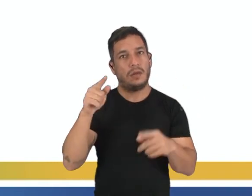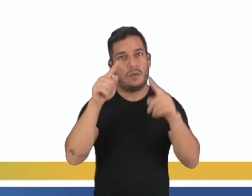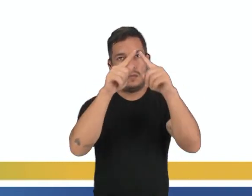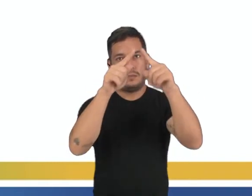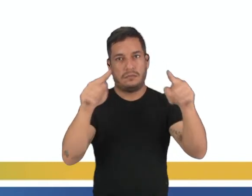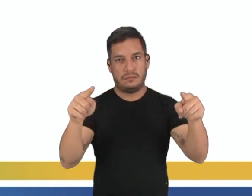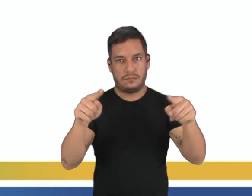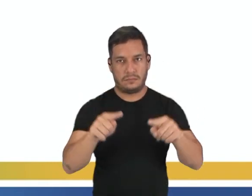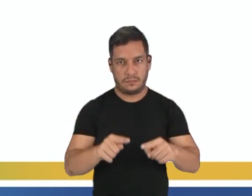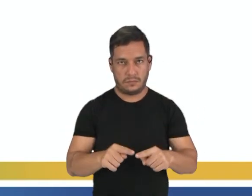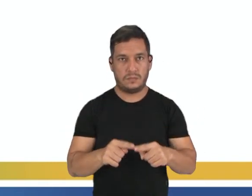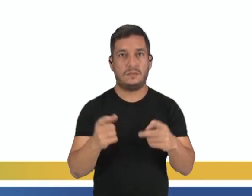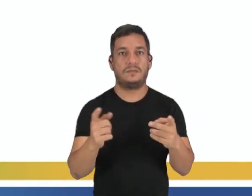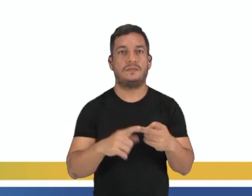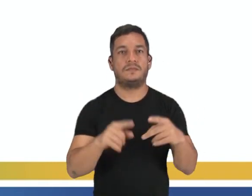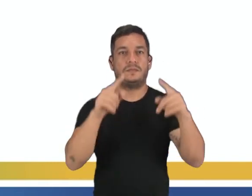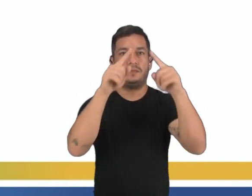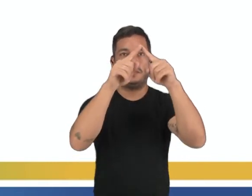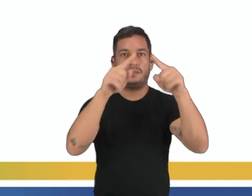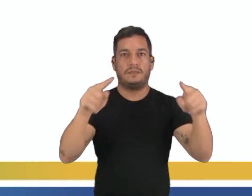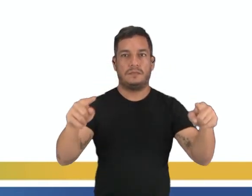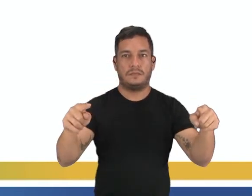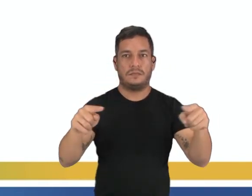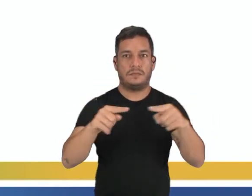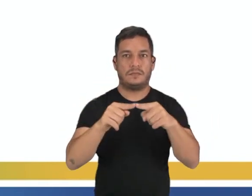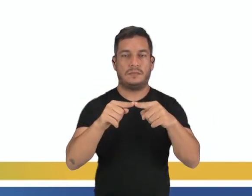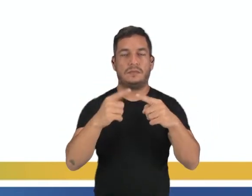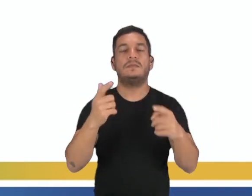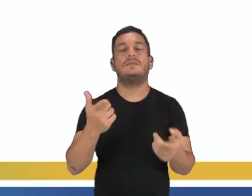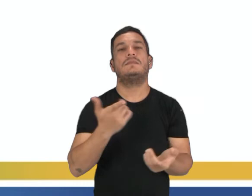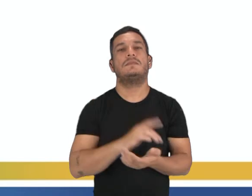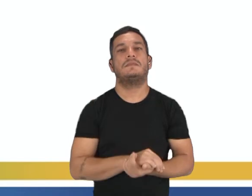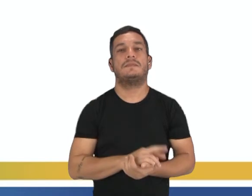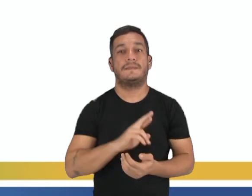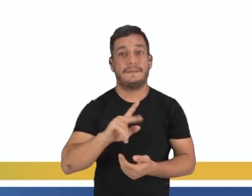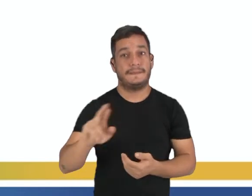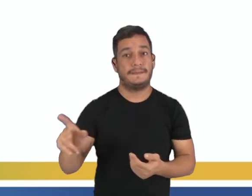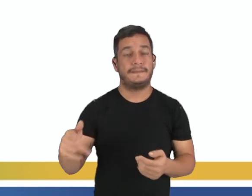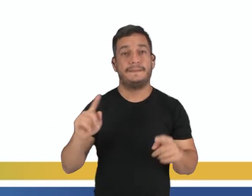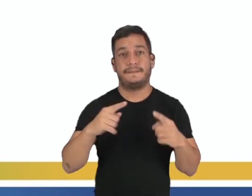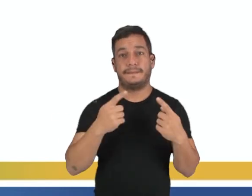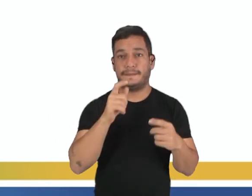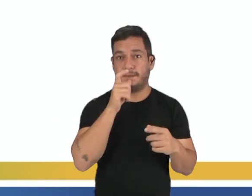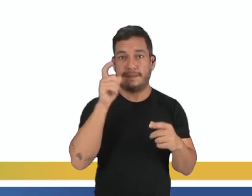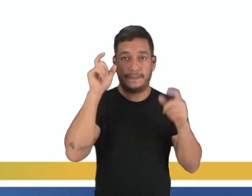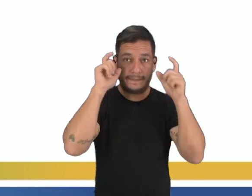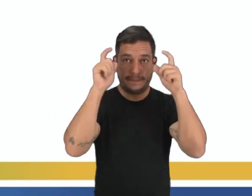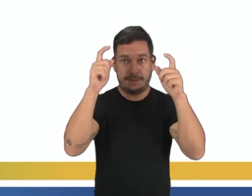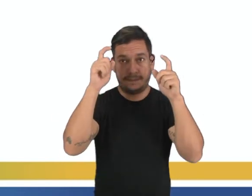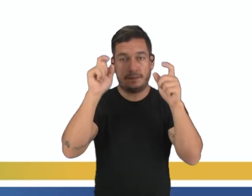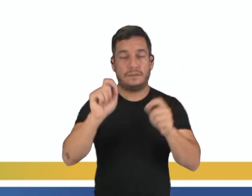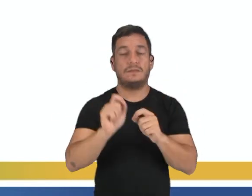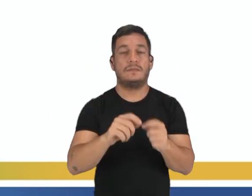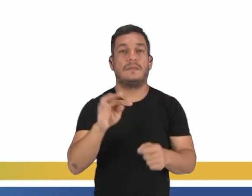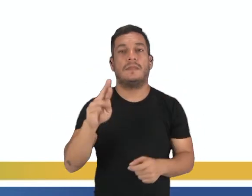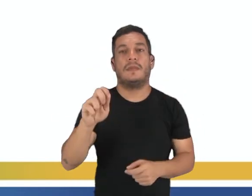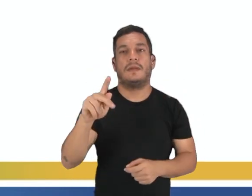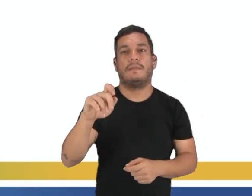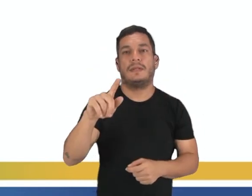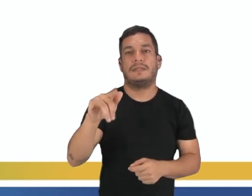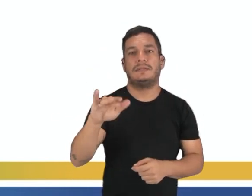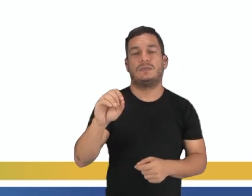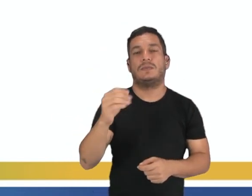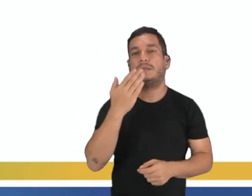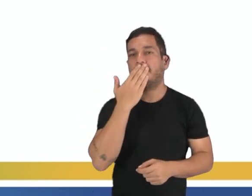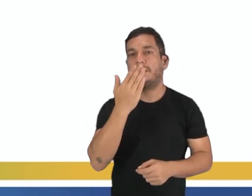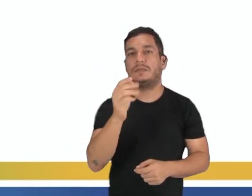nessa imagem, um trapézio, um paralelogramo e um losango, certo? Mas vamos se ater agora ao trapézio, ok? Então,